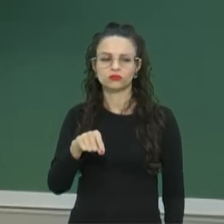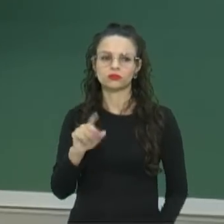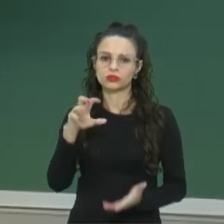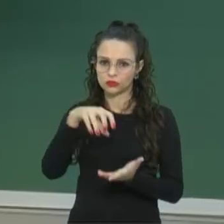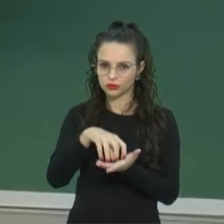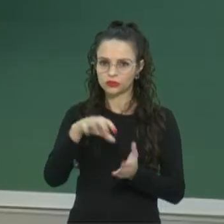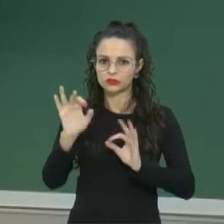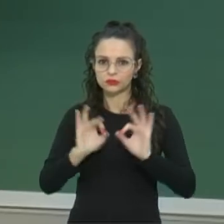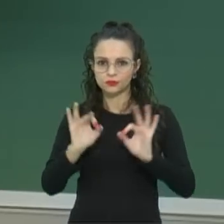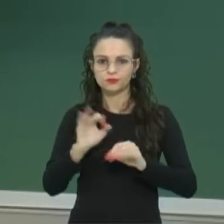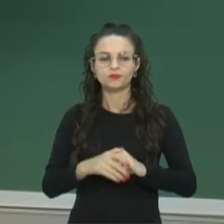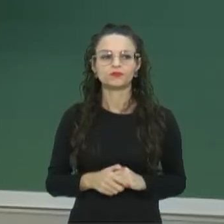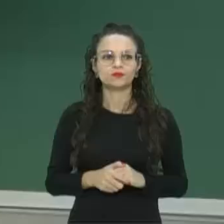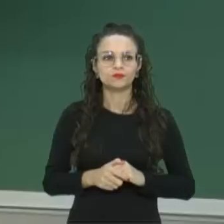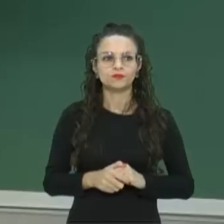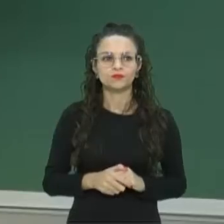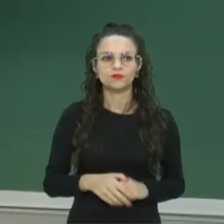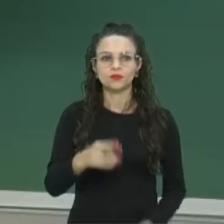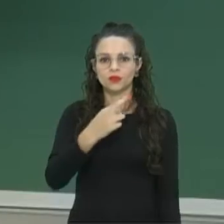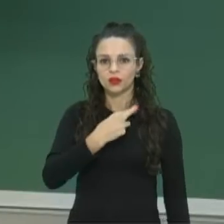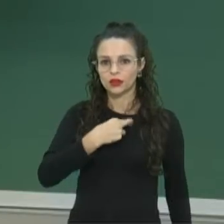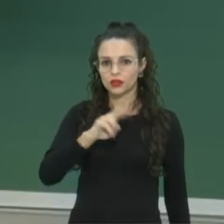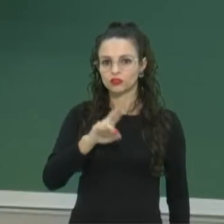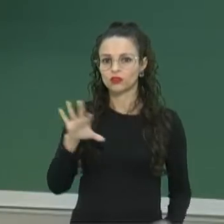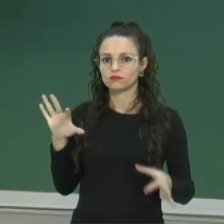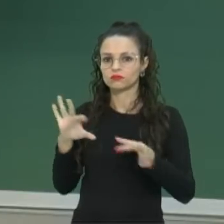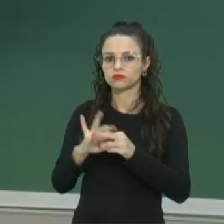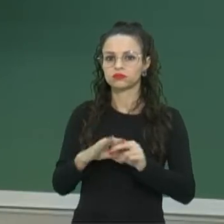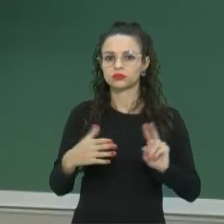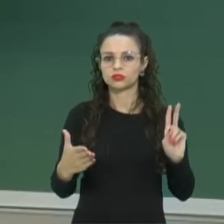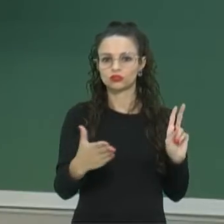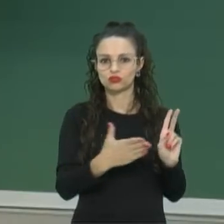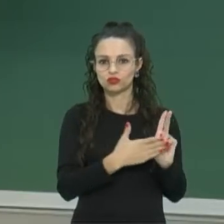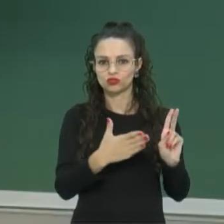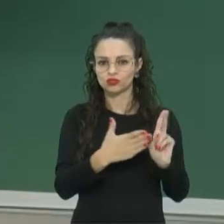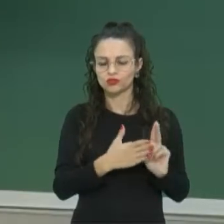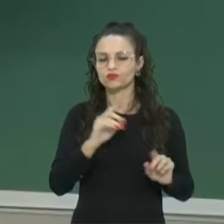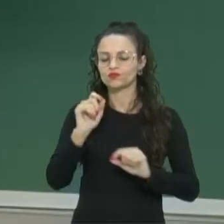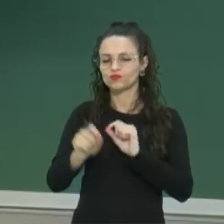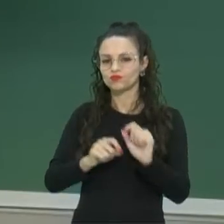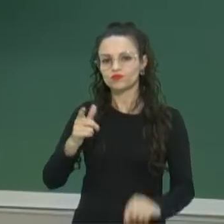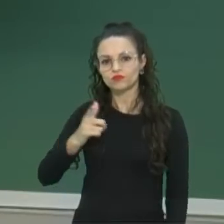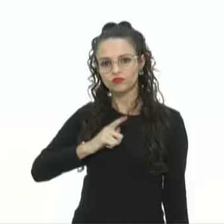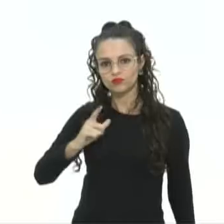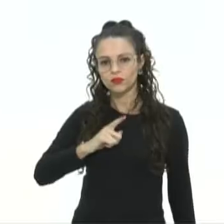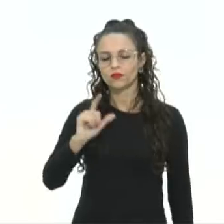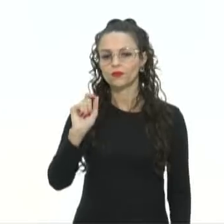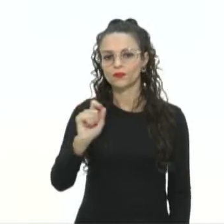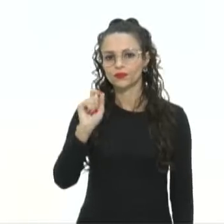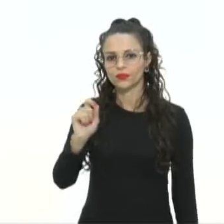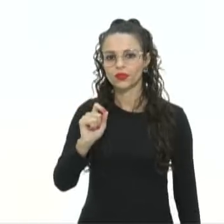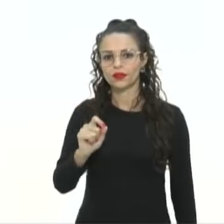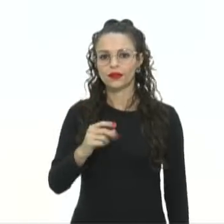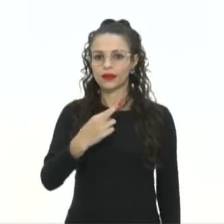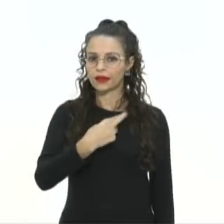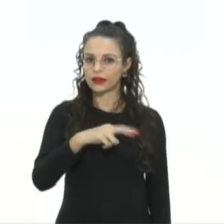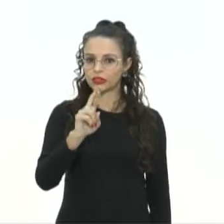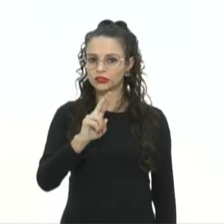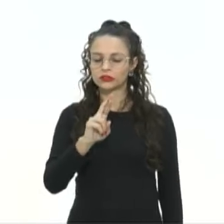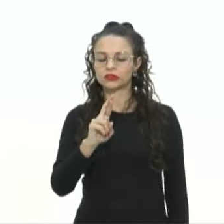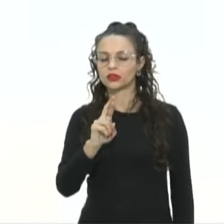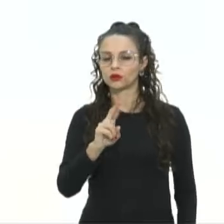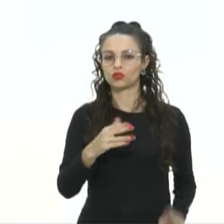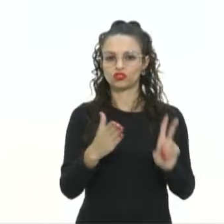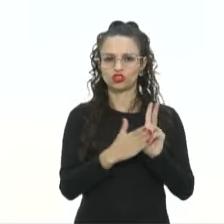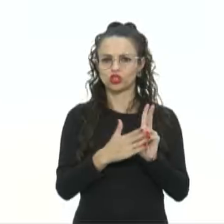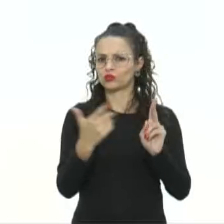Tá? Na religião de matriz indígena, nós temos assim, a religião indígena não possui uma